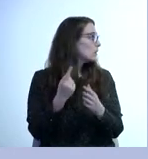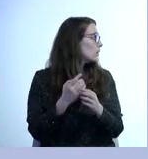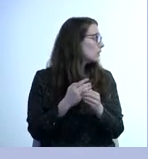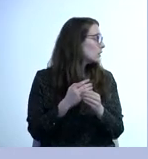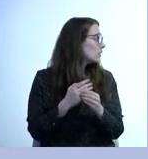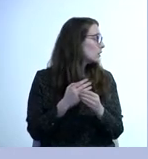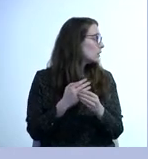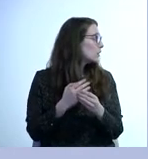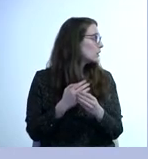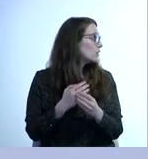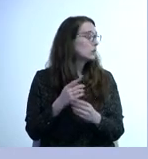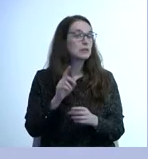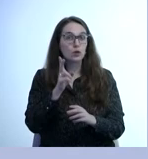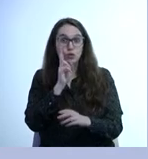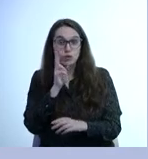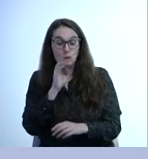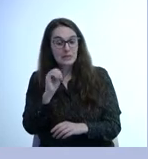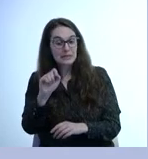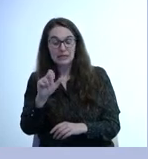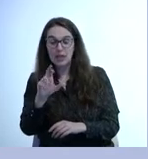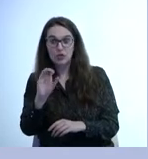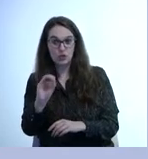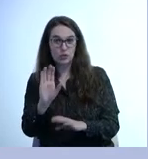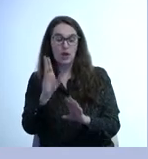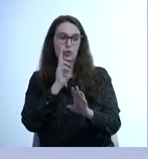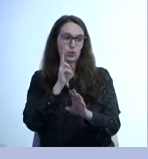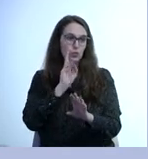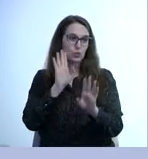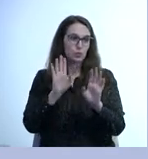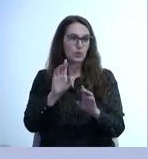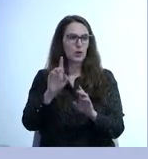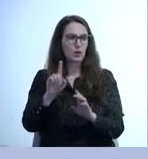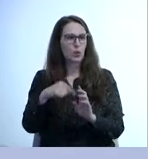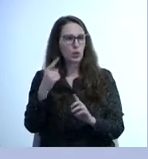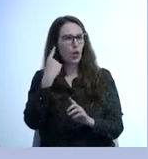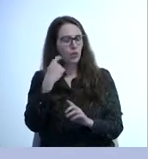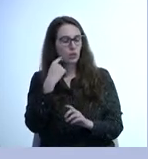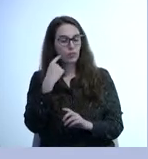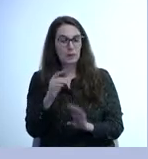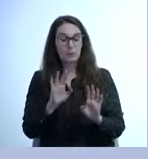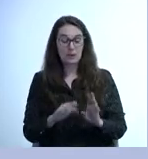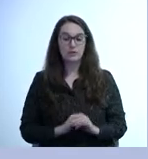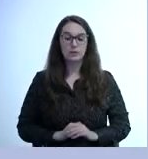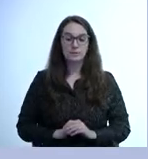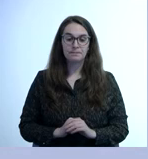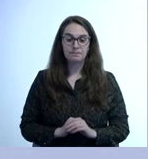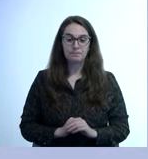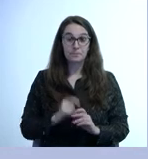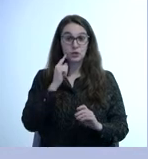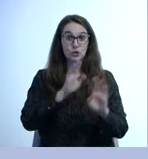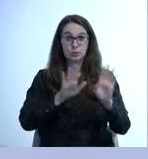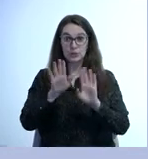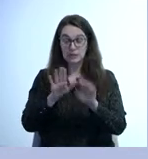É Sérgio Andrade, perdão. Agora lhe a Valdemar, era o outro que também li ontem. Sim. Mas na exposição